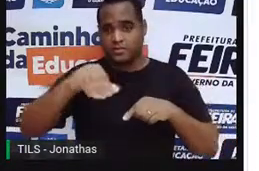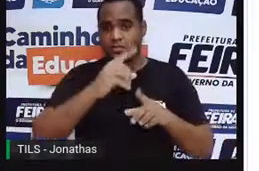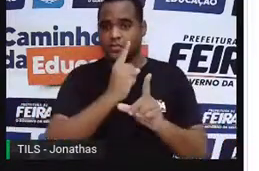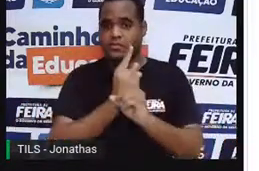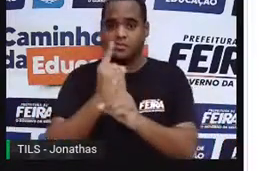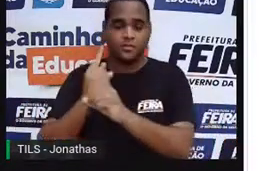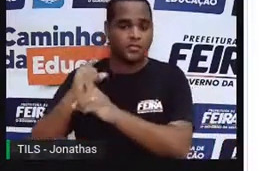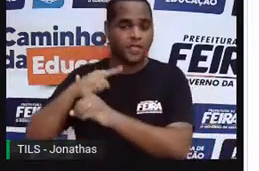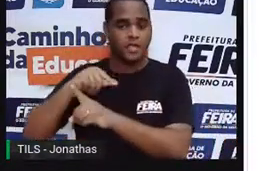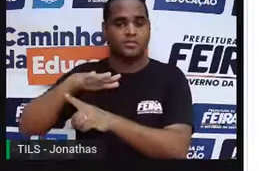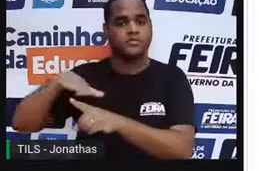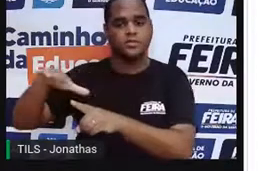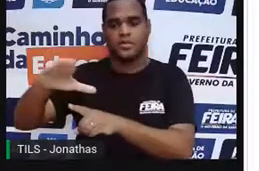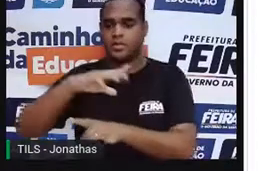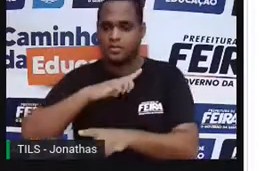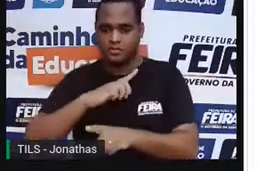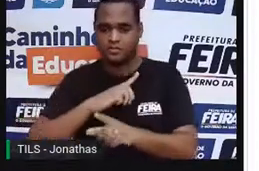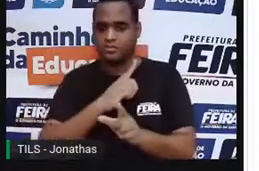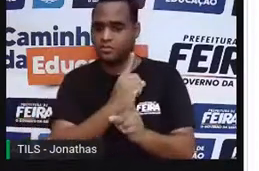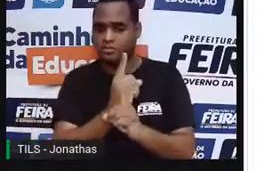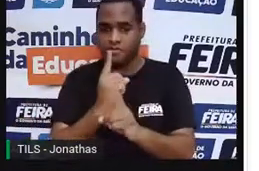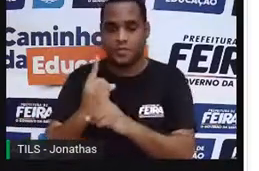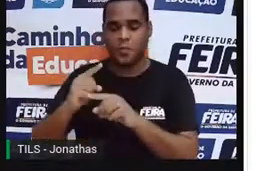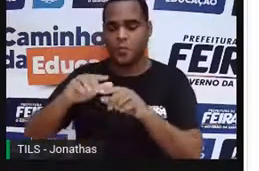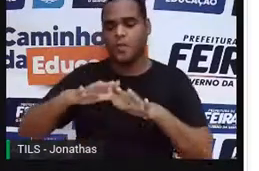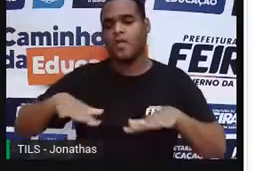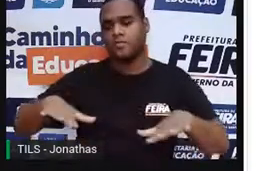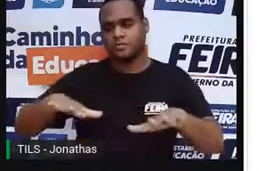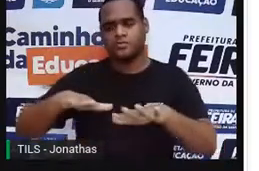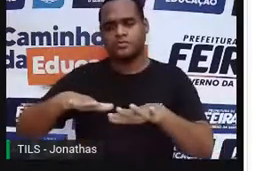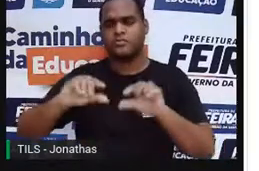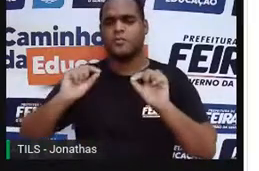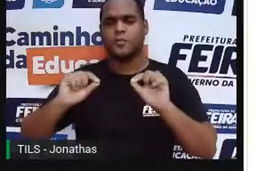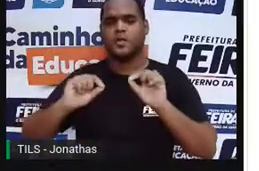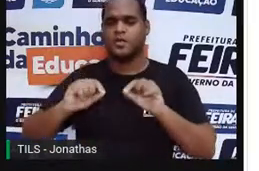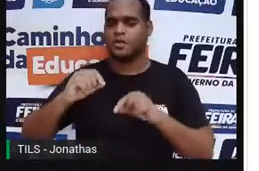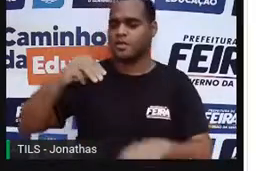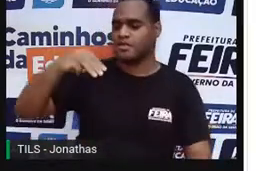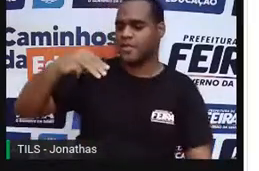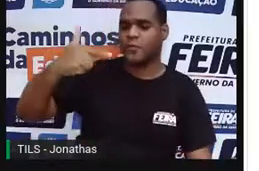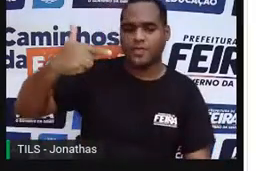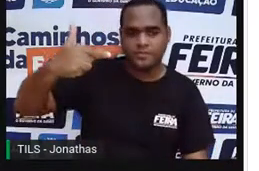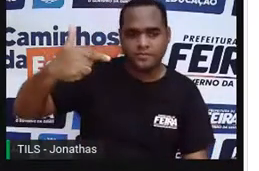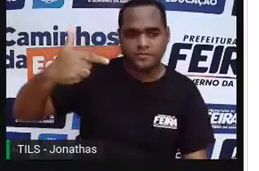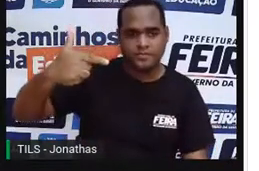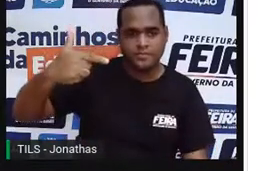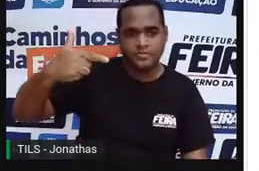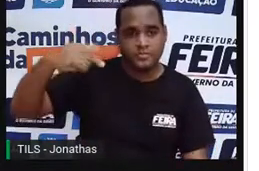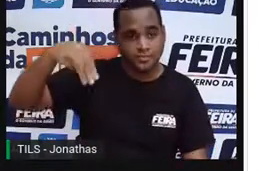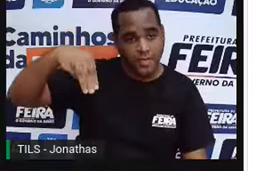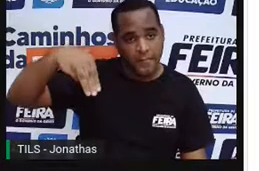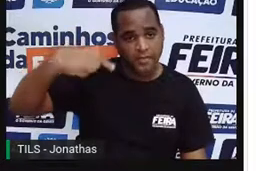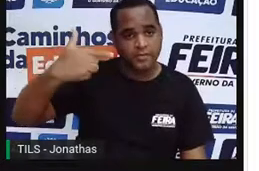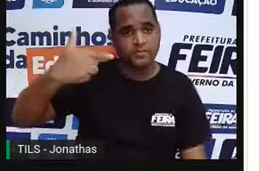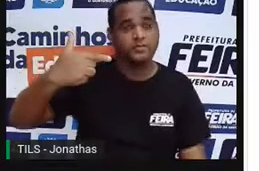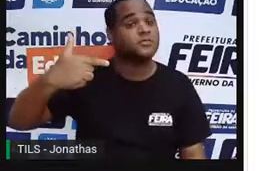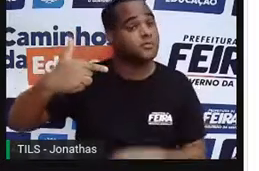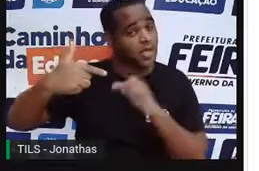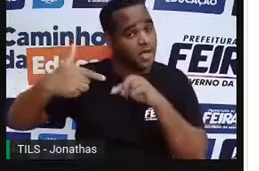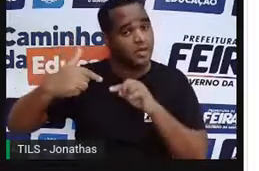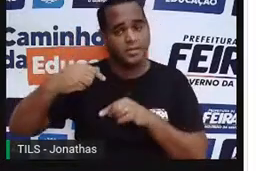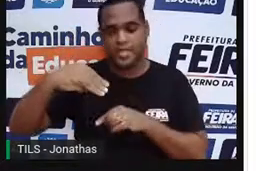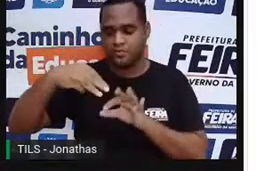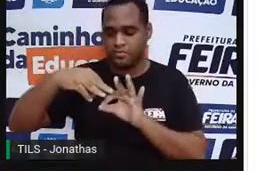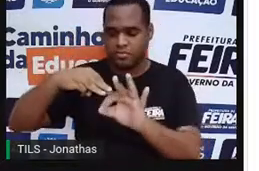superfície quando a gente encontrou a área aquela área estava em metro quadrado Então esse metro